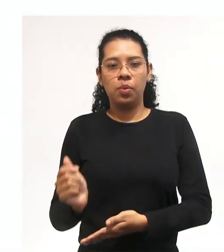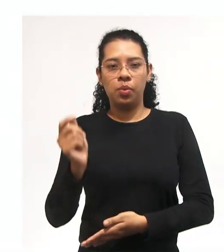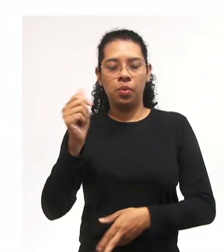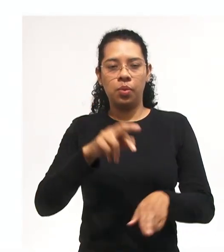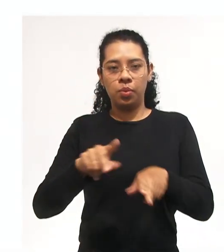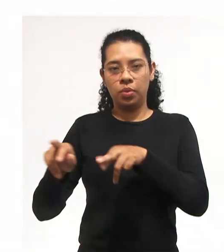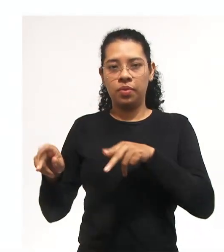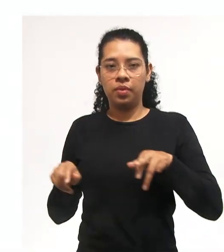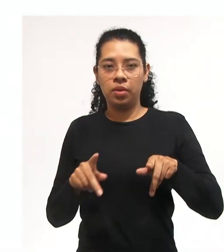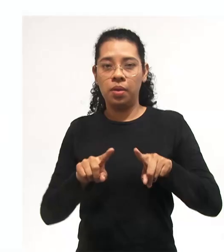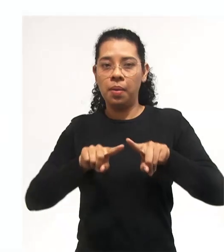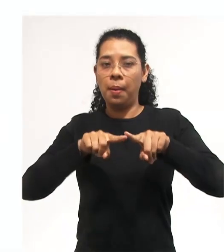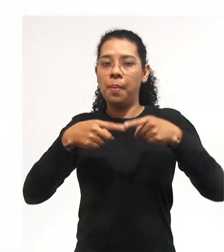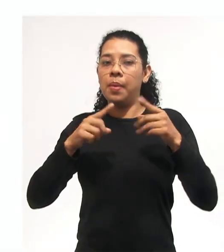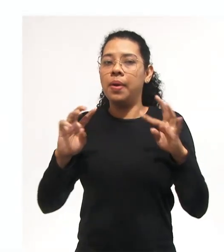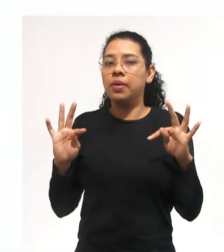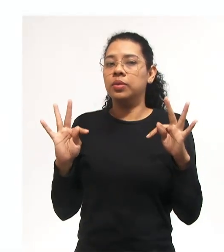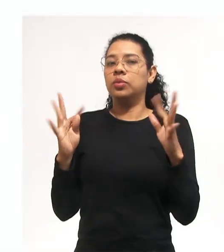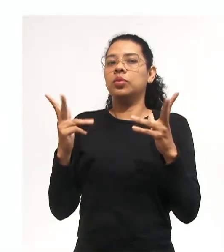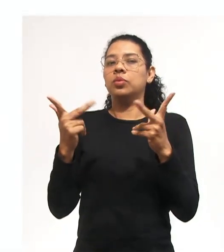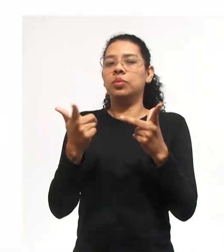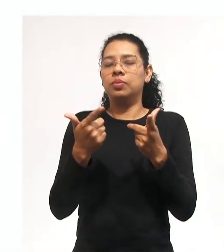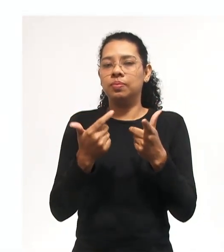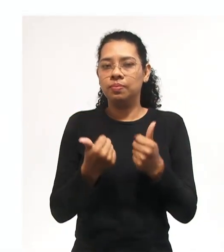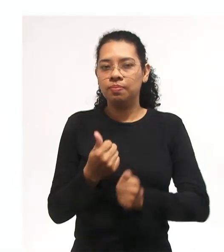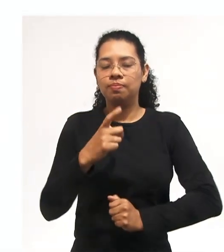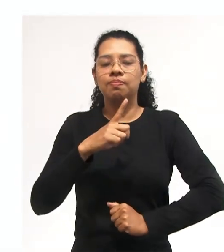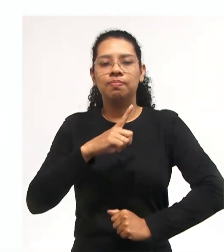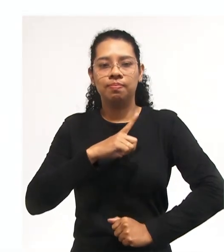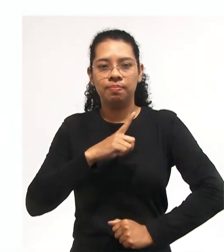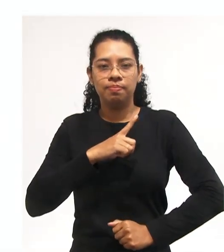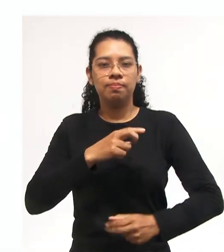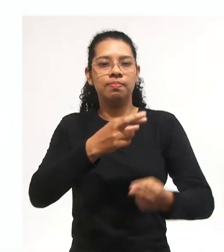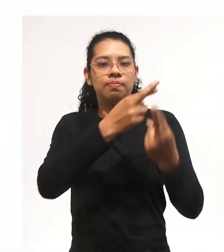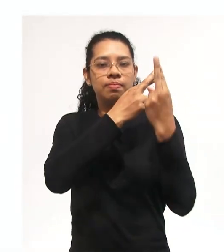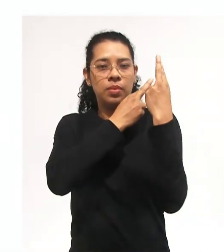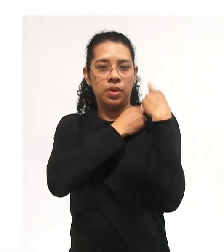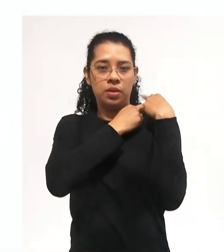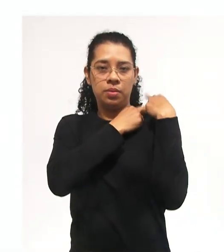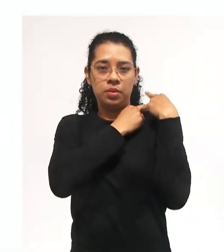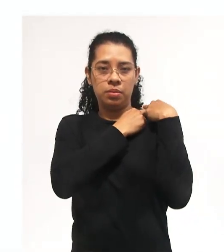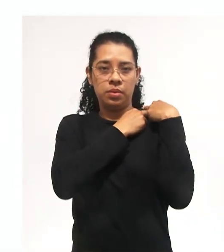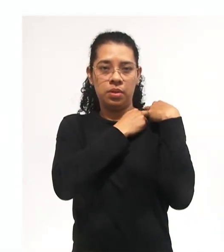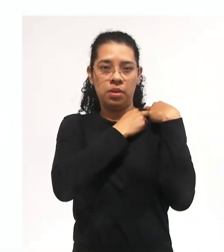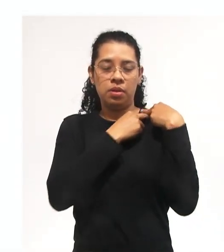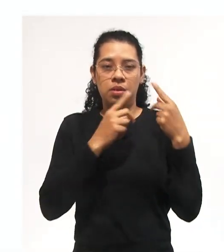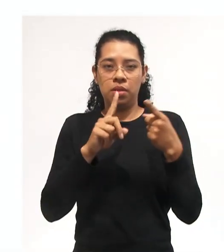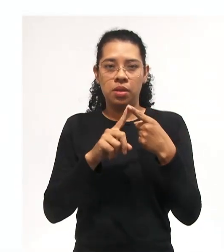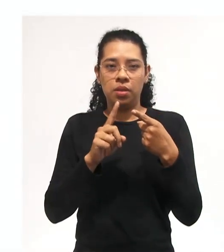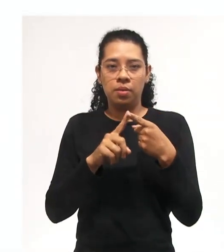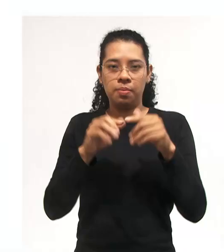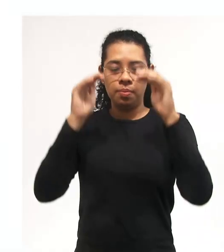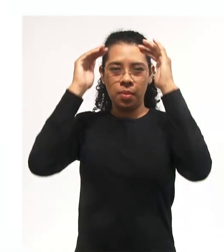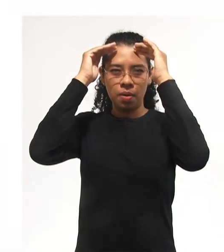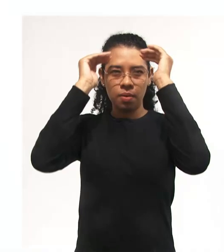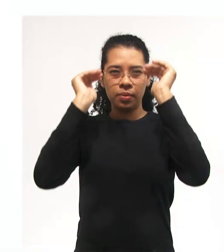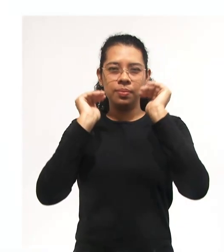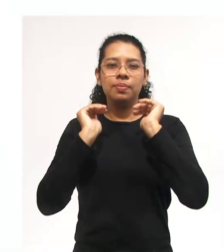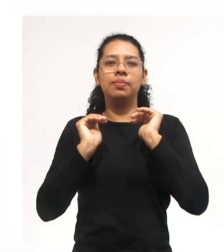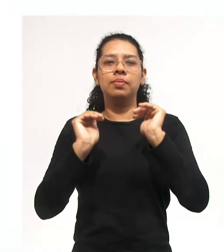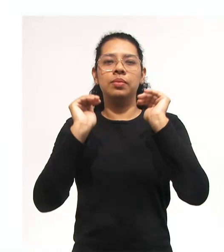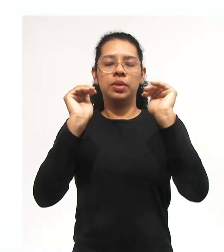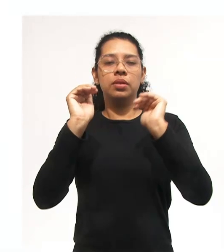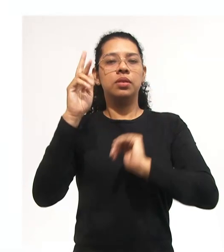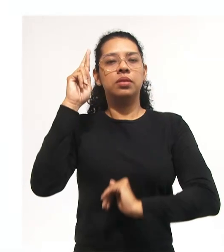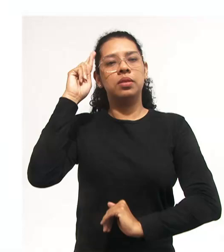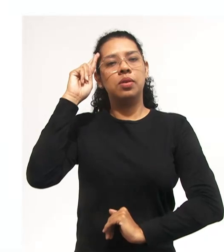todos estão submetidos aos mesmos deveres e penalidades previstas. Então, o que eu quero dizer com